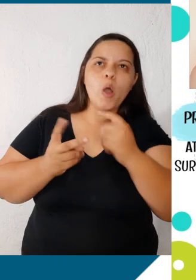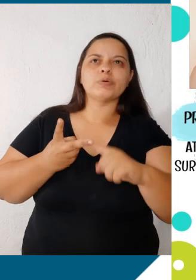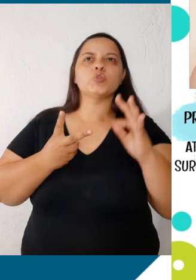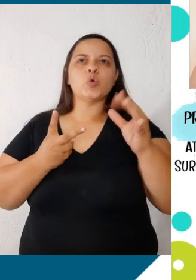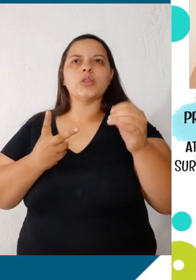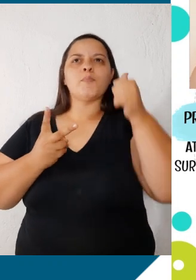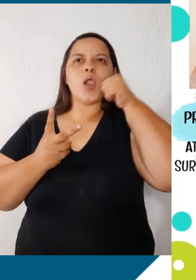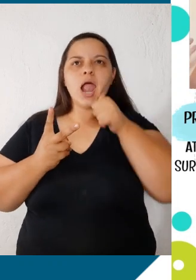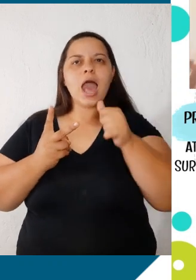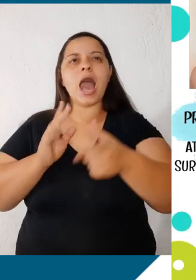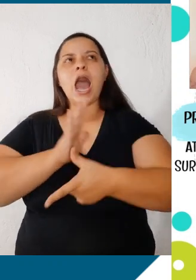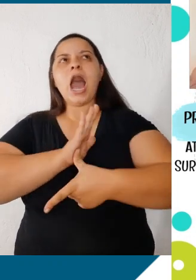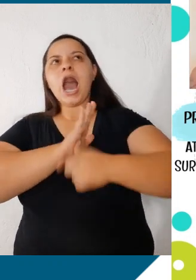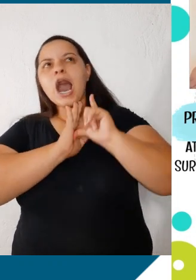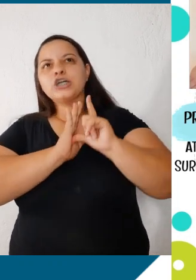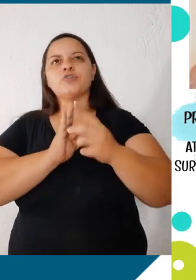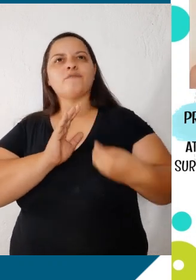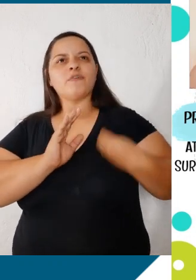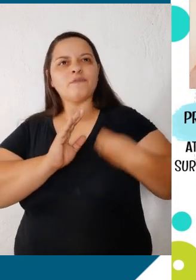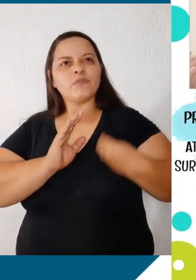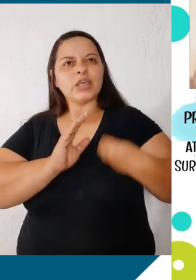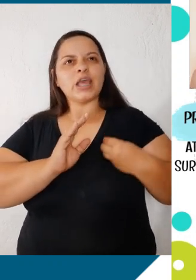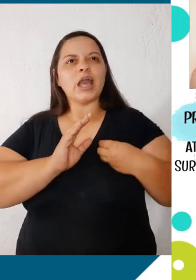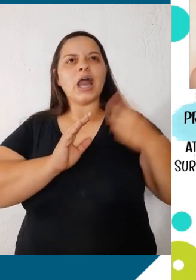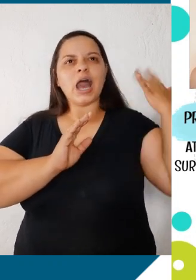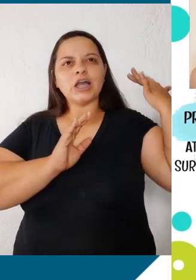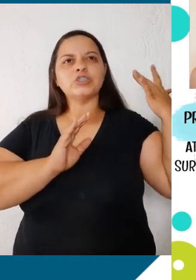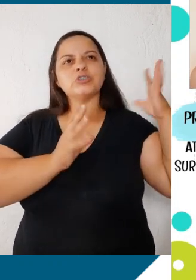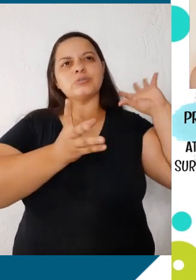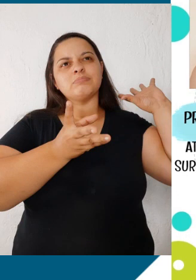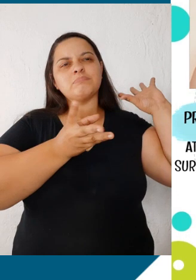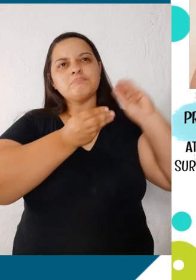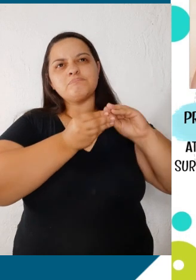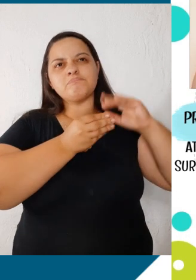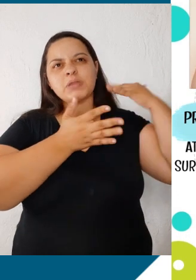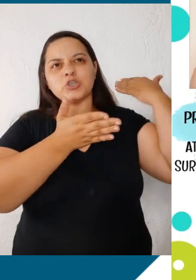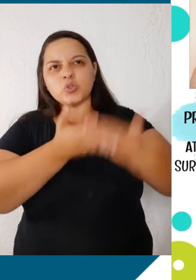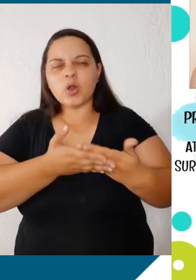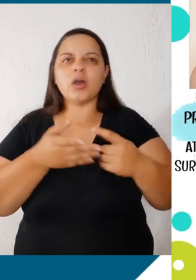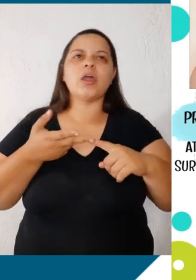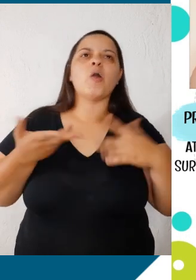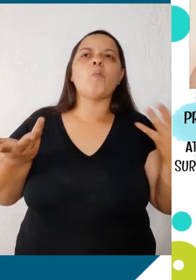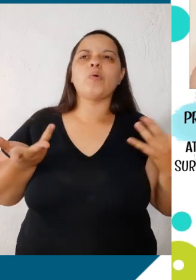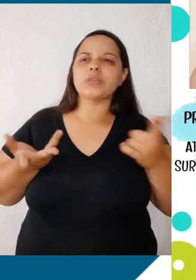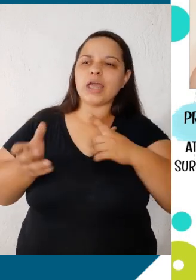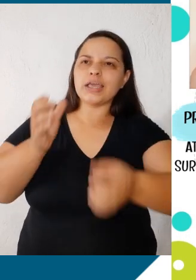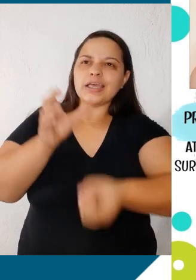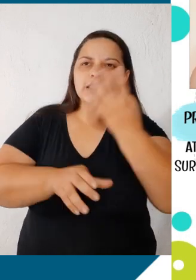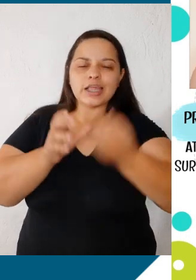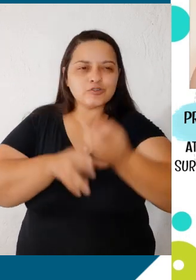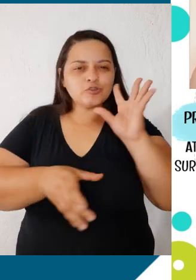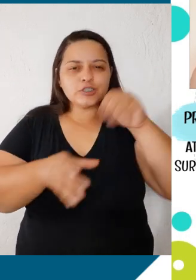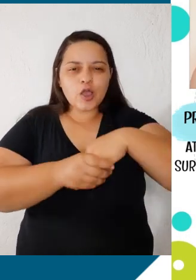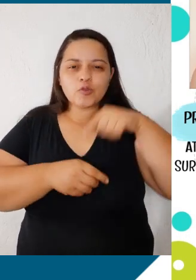todas essas mulheres viviam antes da história? Numa pré-história? Quantas criações e conhecimentos não surgiram